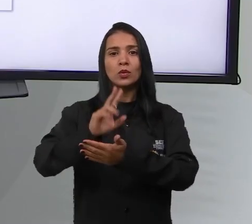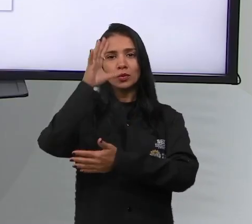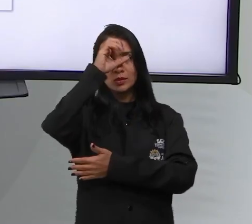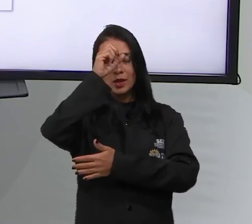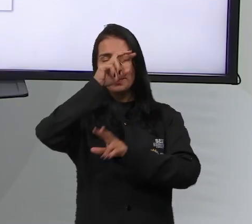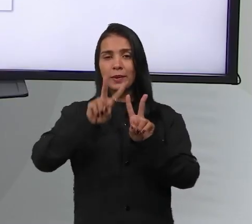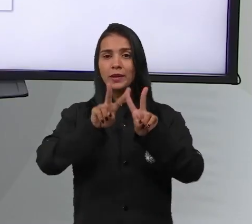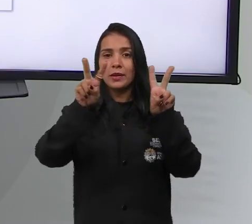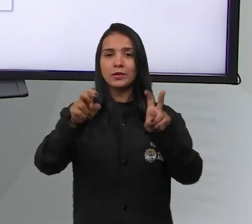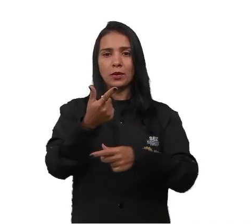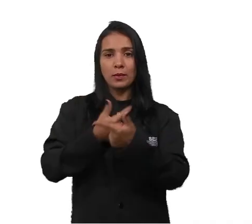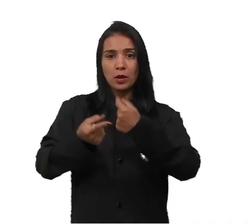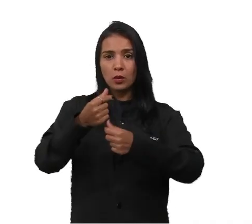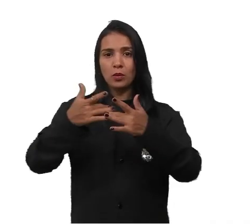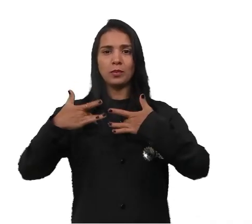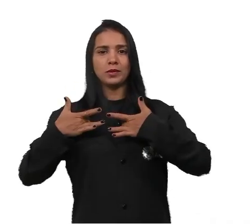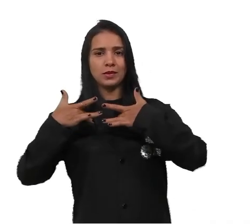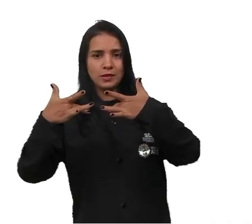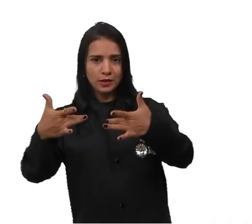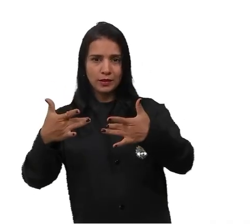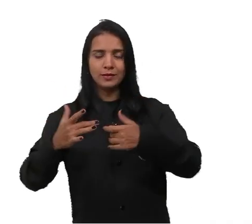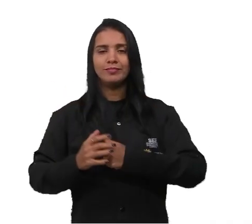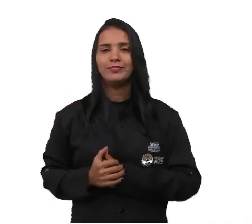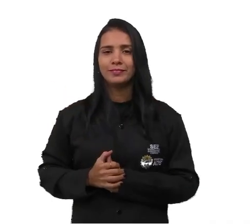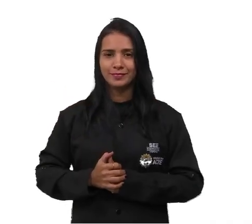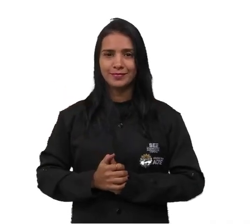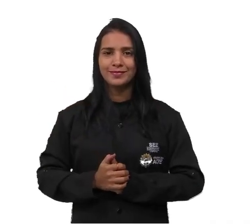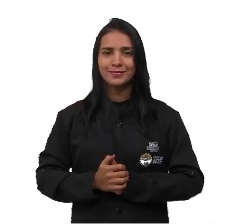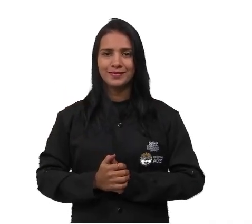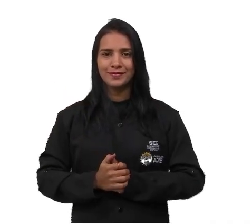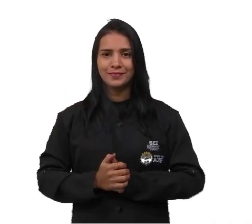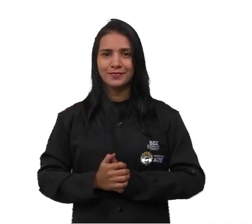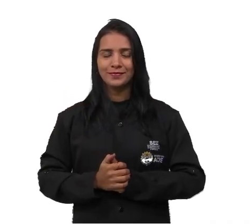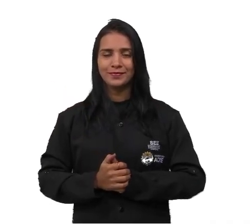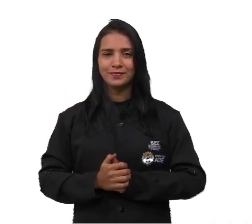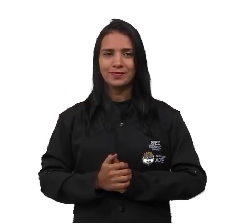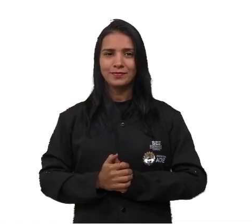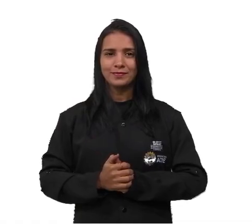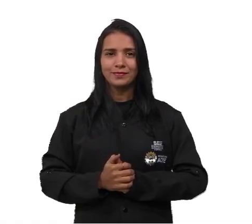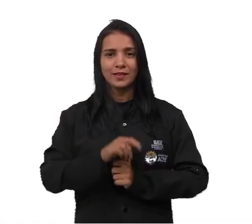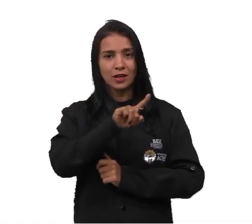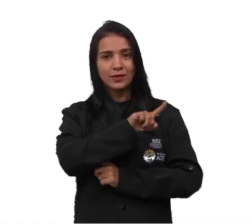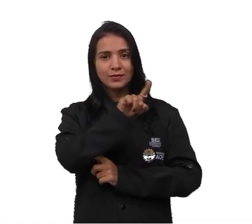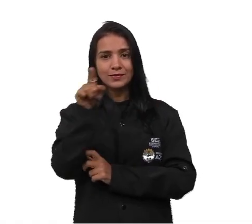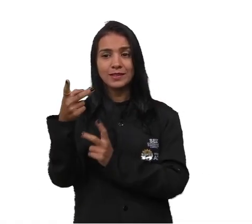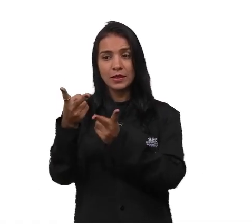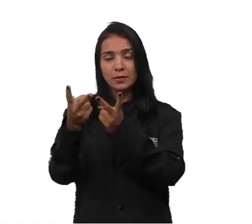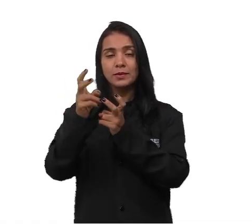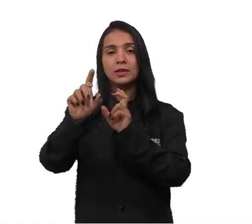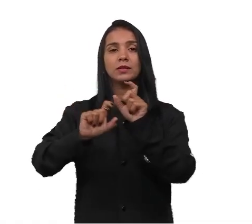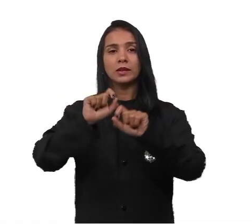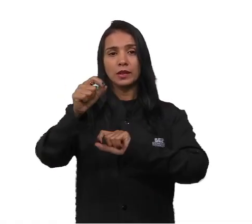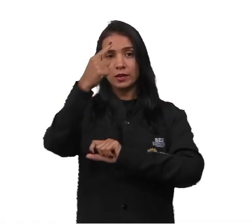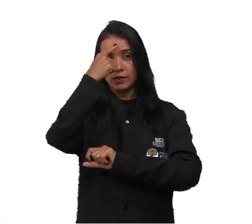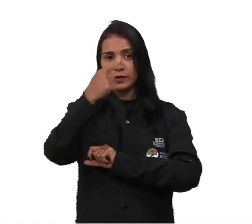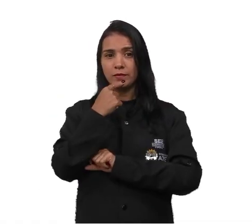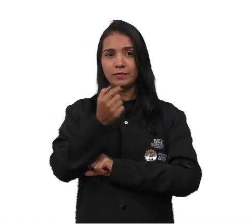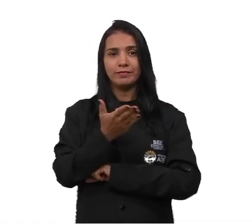economia solidária. Você pode observar, na imagem nós temos aqui